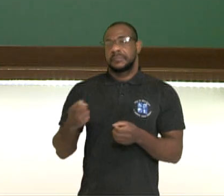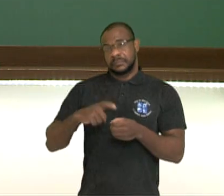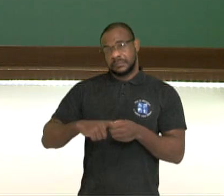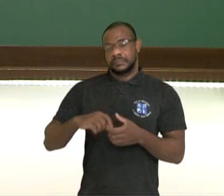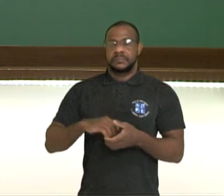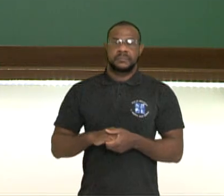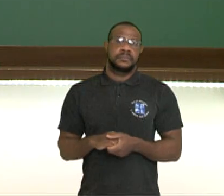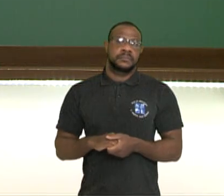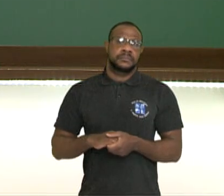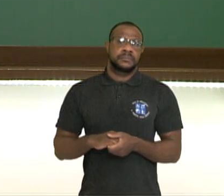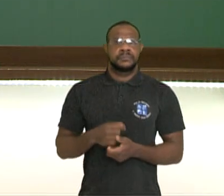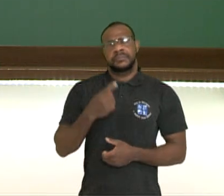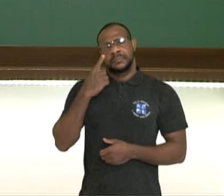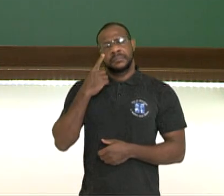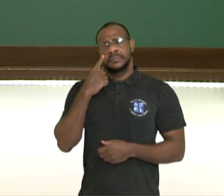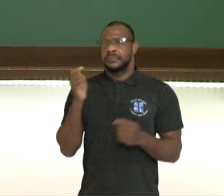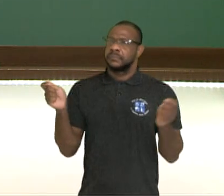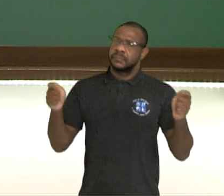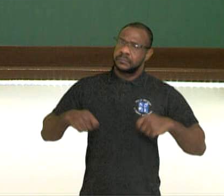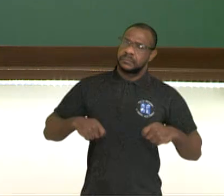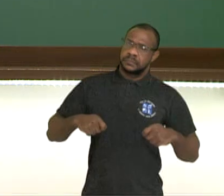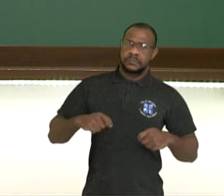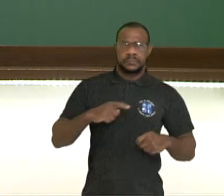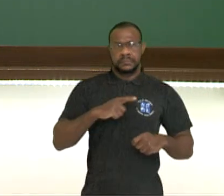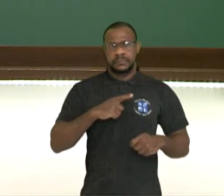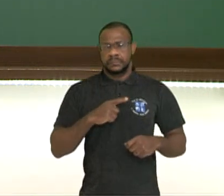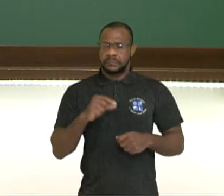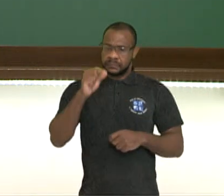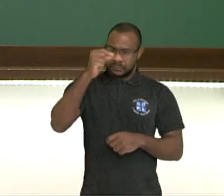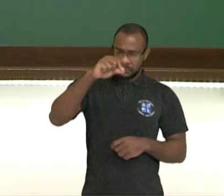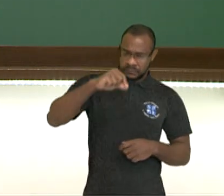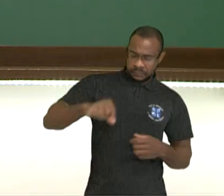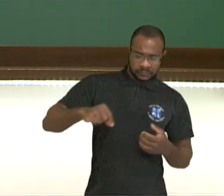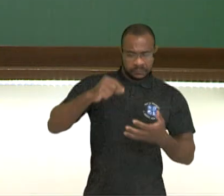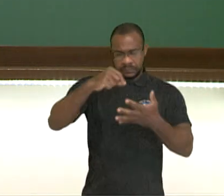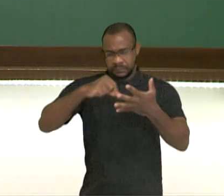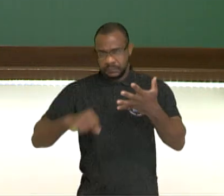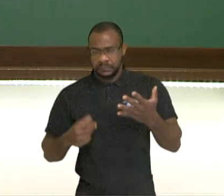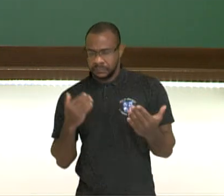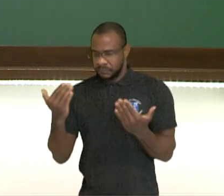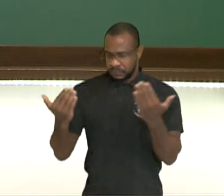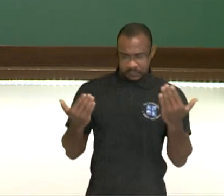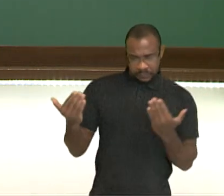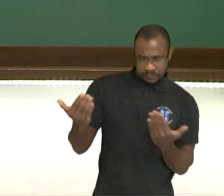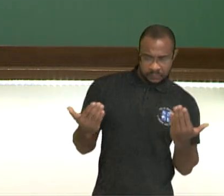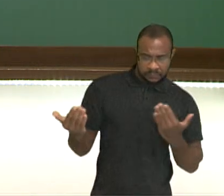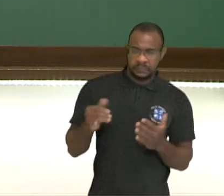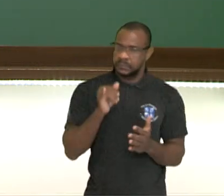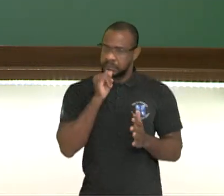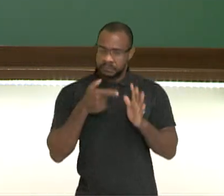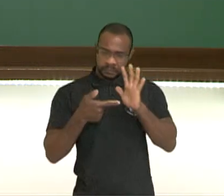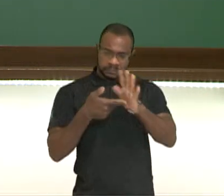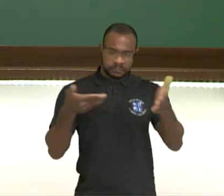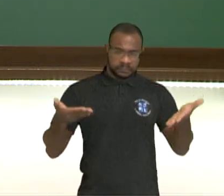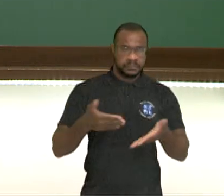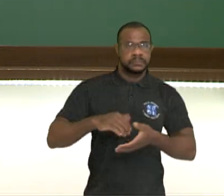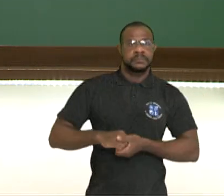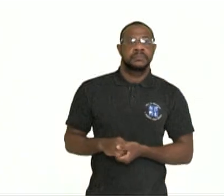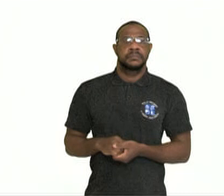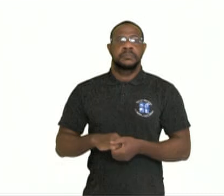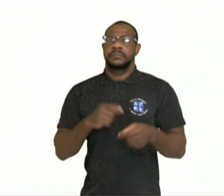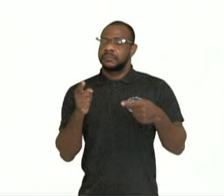Voltamos. Vamos ver algumas possibilidades aí de correção dos argumentos de comparação e exemplificação.